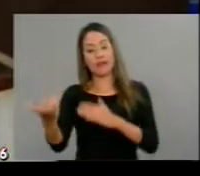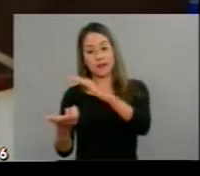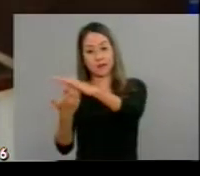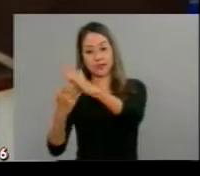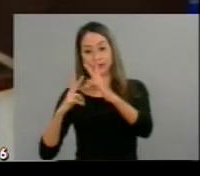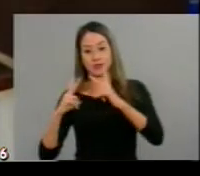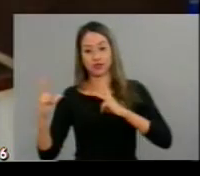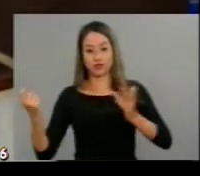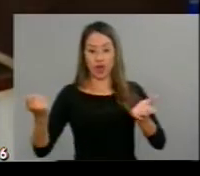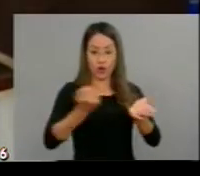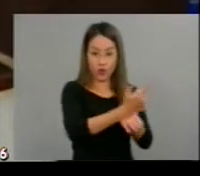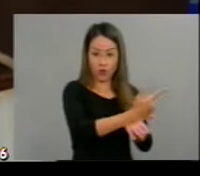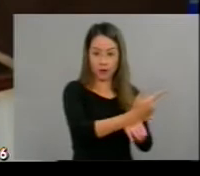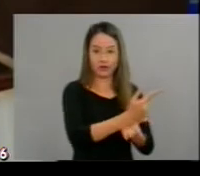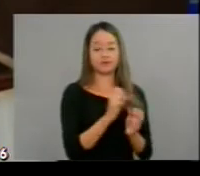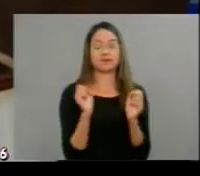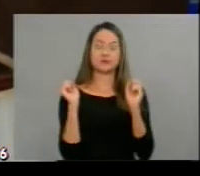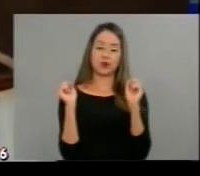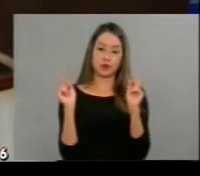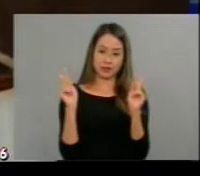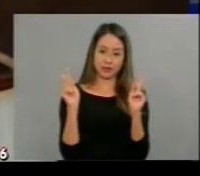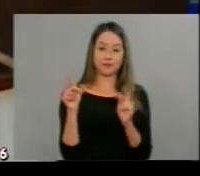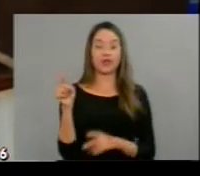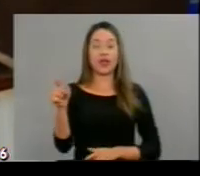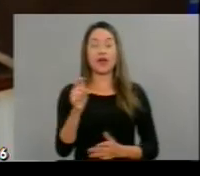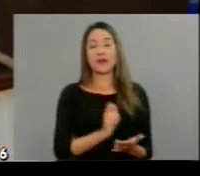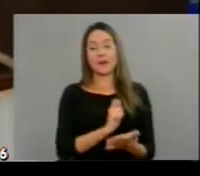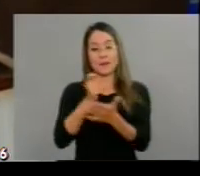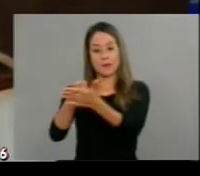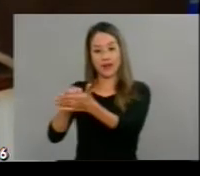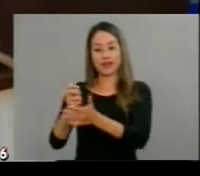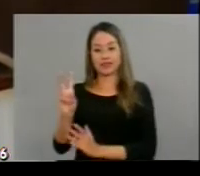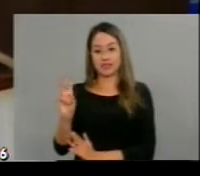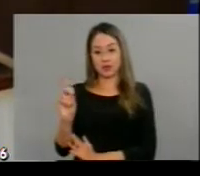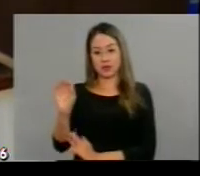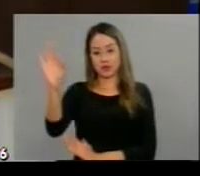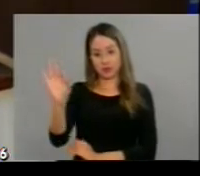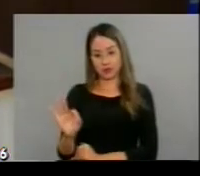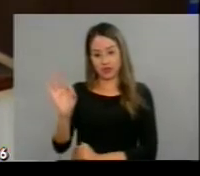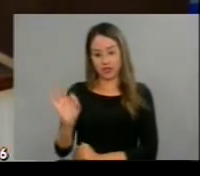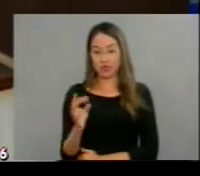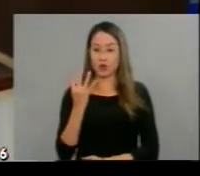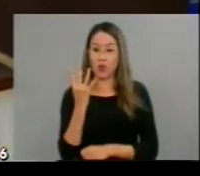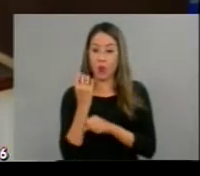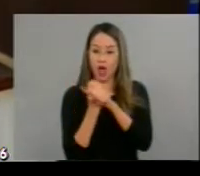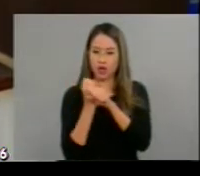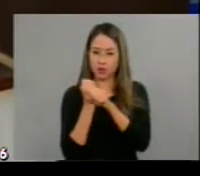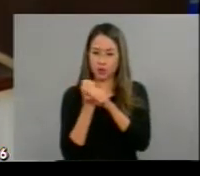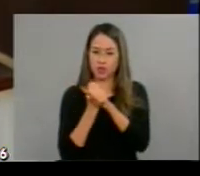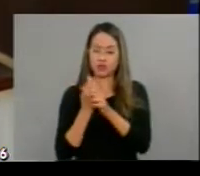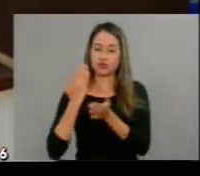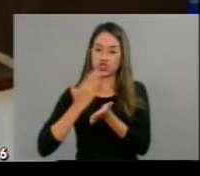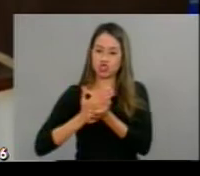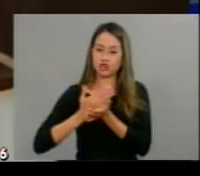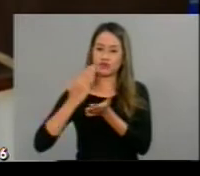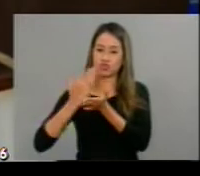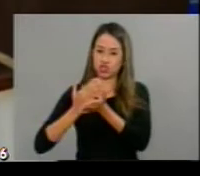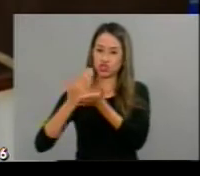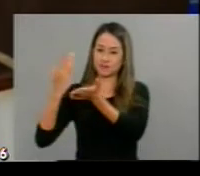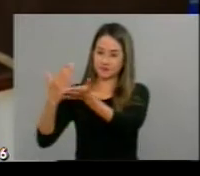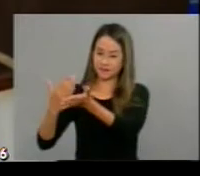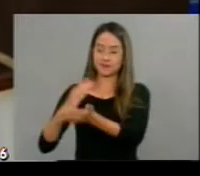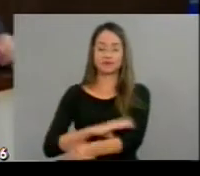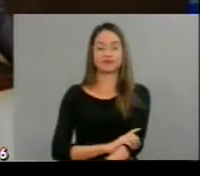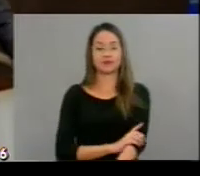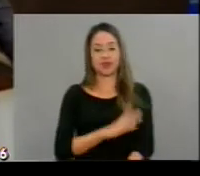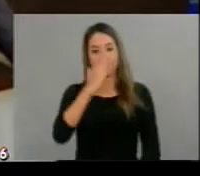um bom negócio. Ela vai pagar esse 50% restante em 4 anos. Em 4 anos. O senhor